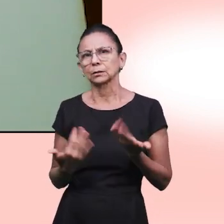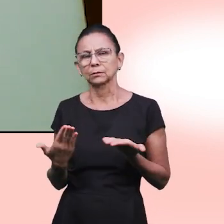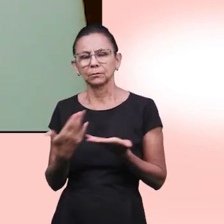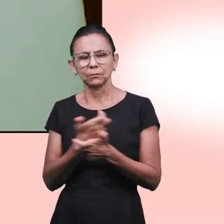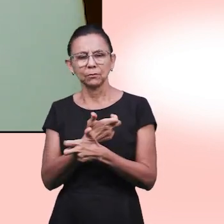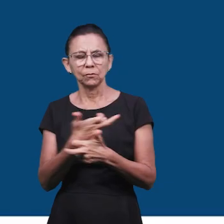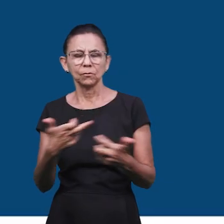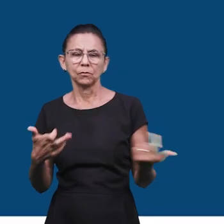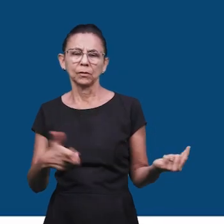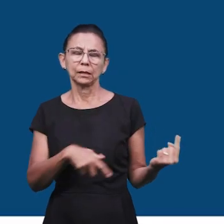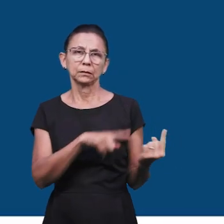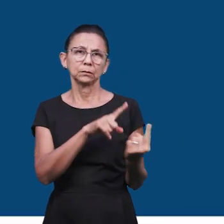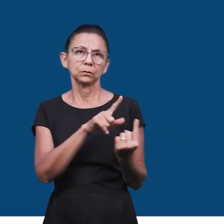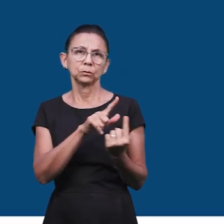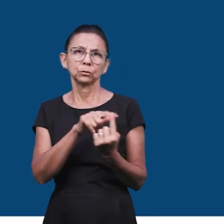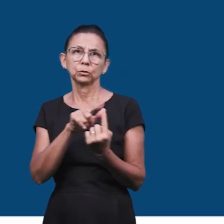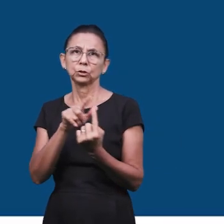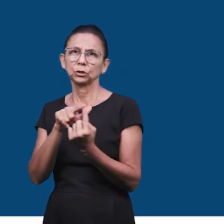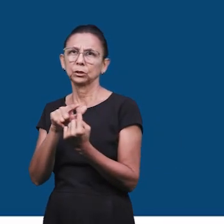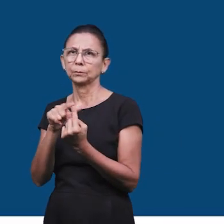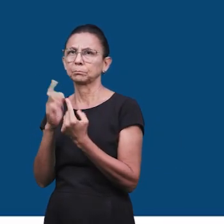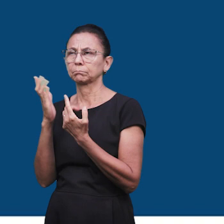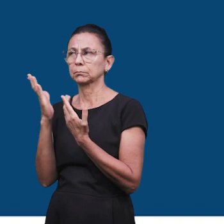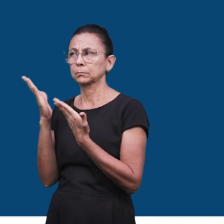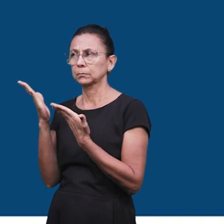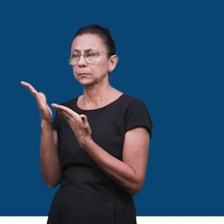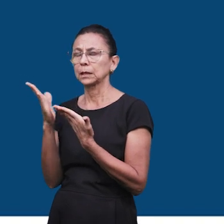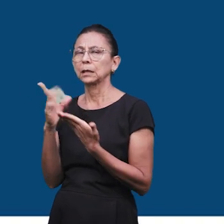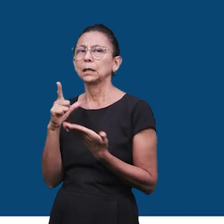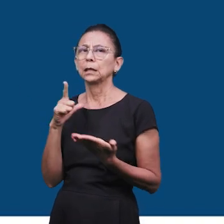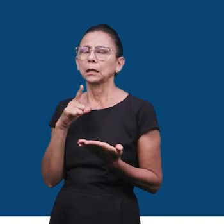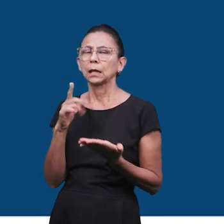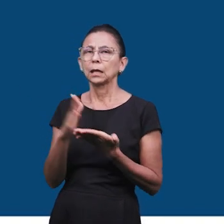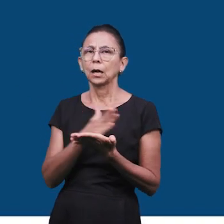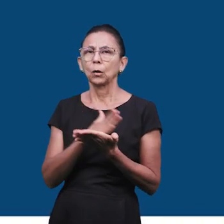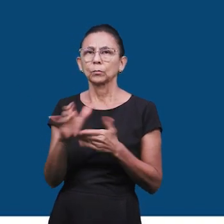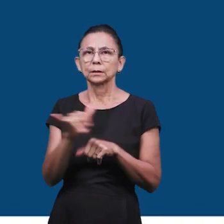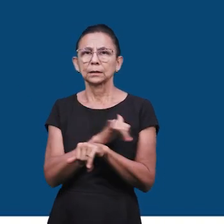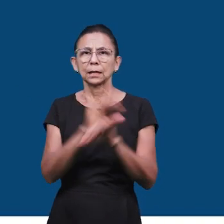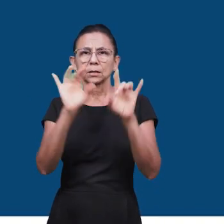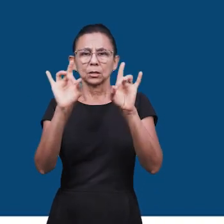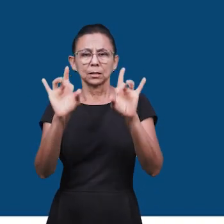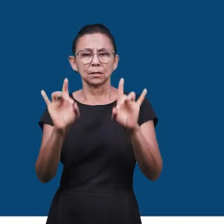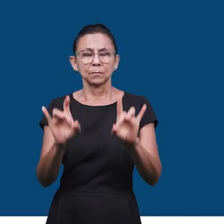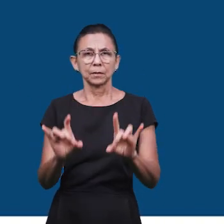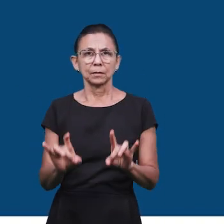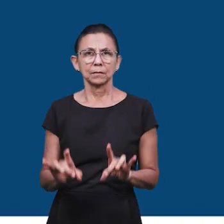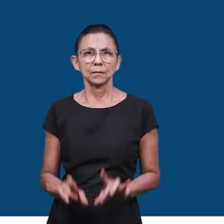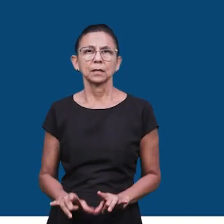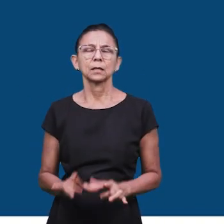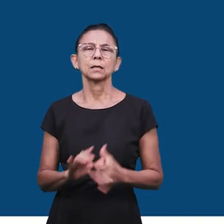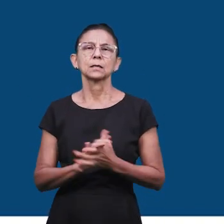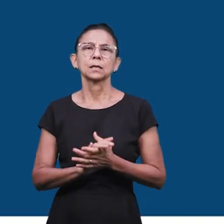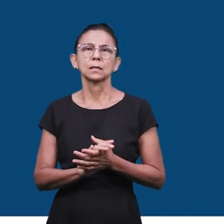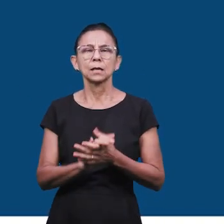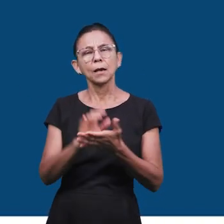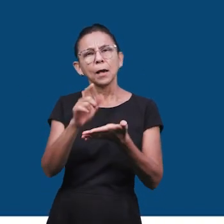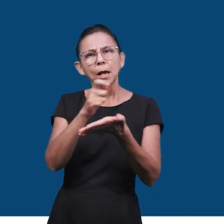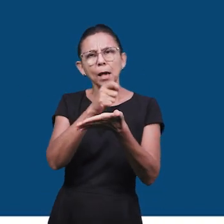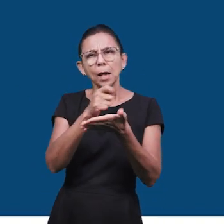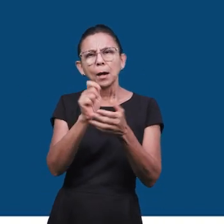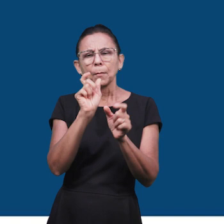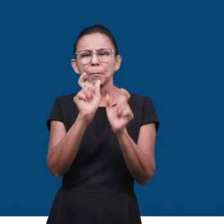né? Jogos terapêuticos. Tem os jogos específicos e aqui tem algumas sugestões de jogos, como